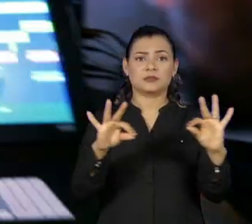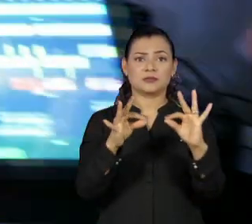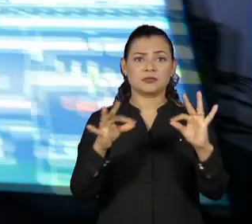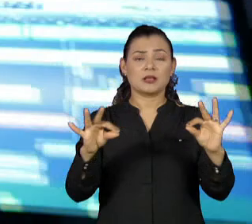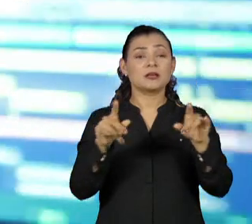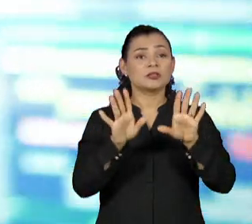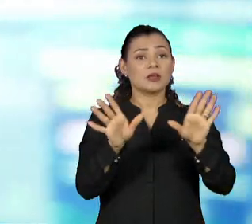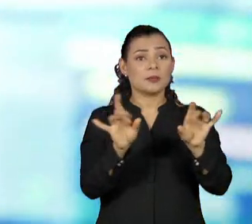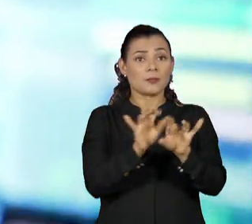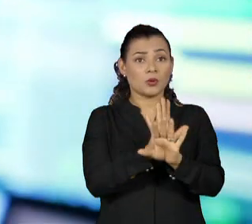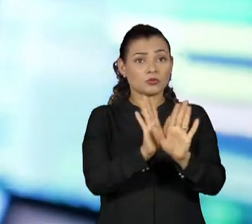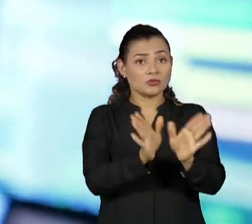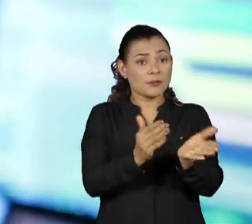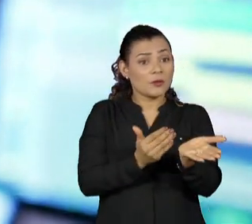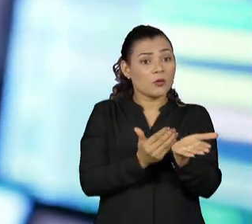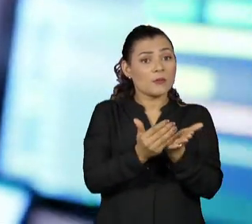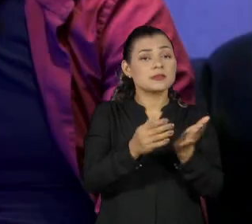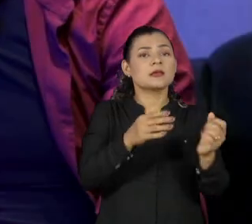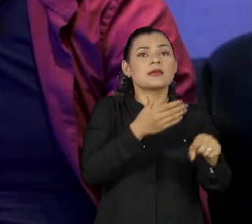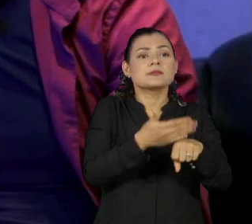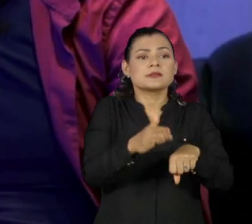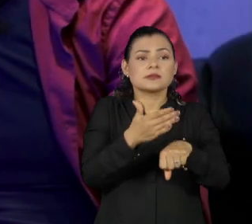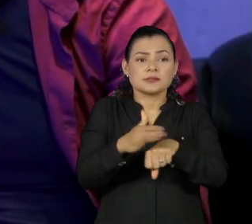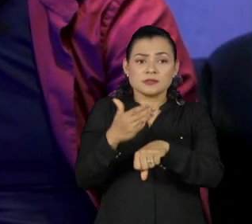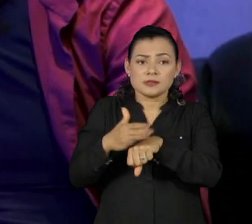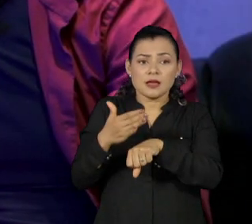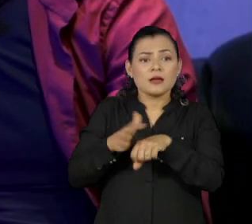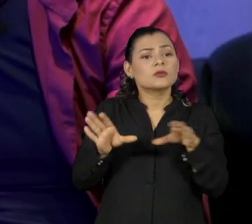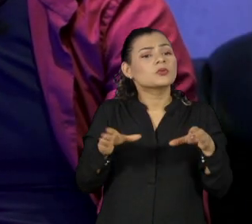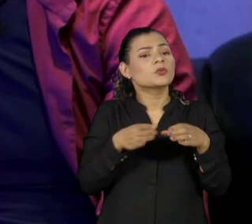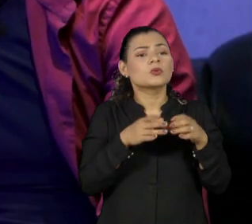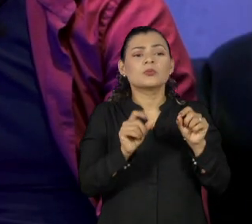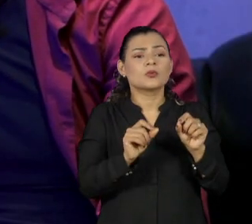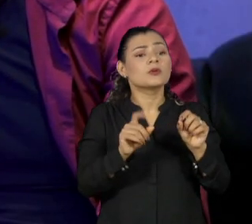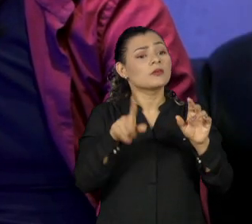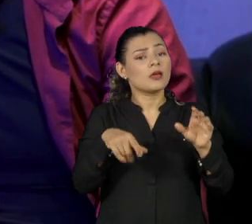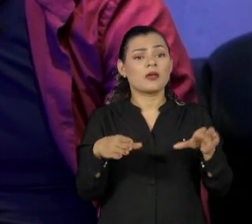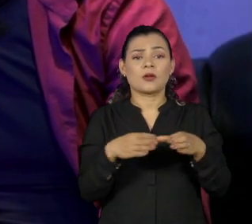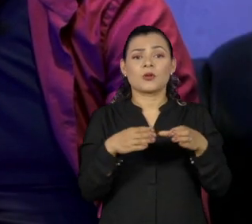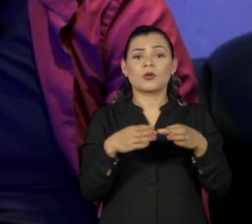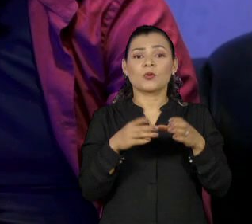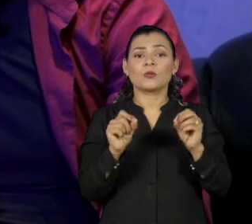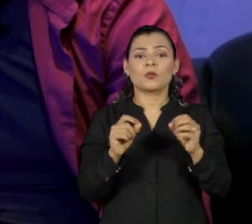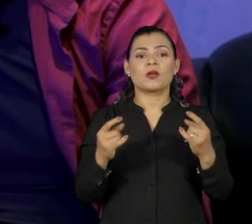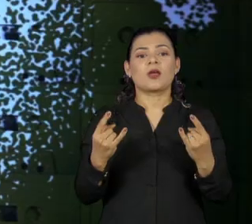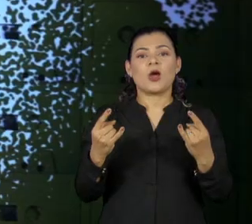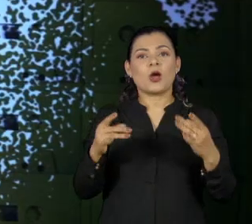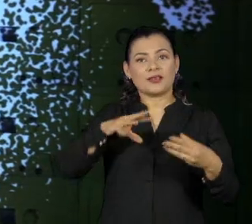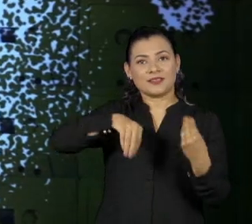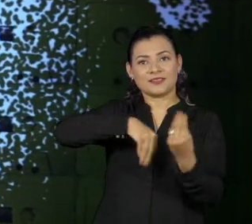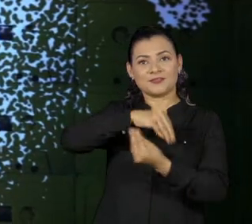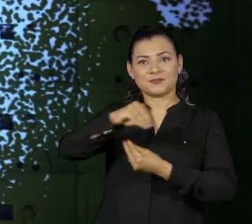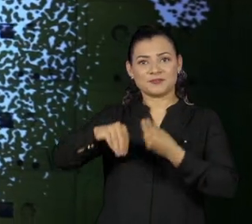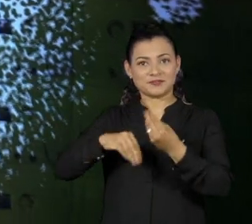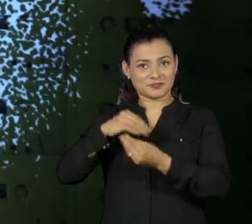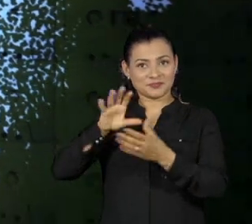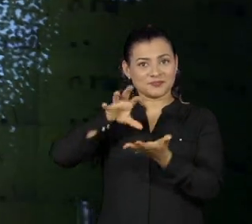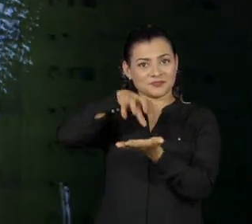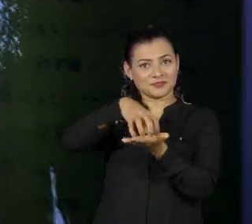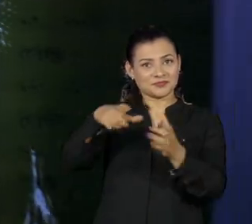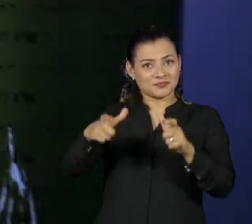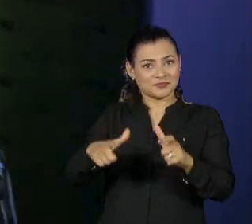já começarão os ensaios. Quem está fazendo a produção é Rock Set Studio, junto com a Som Livre.